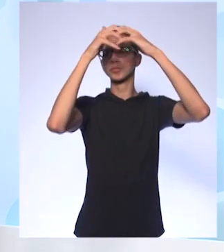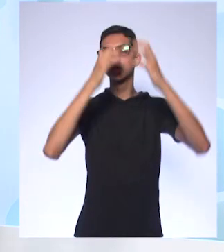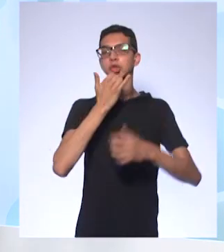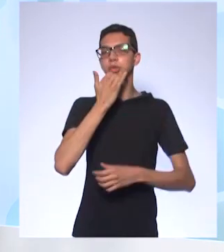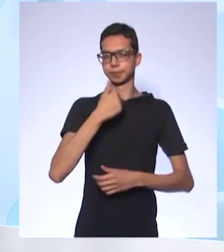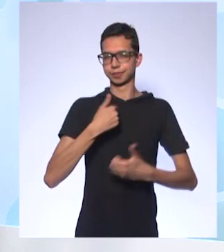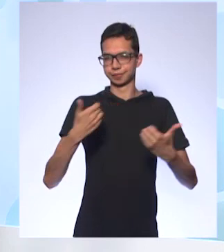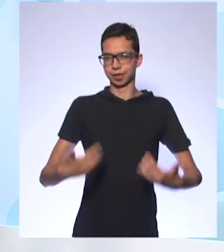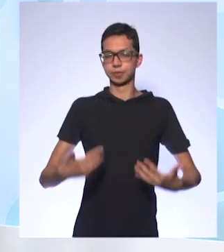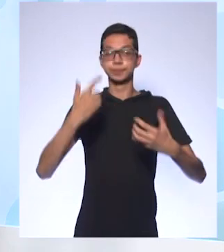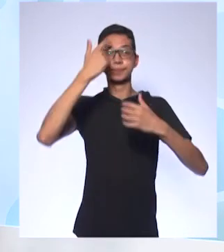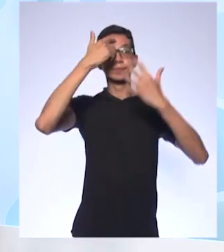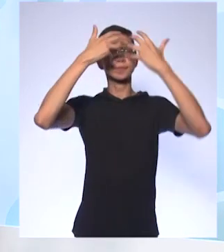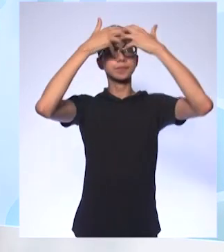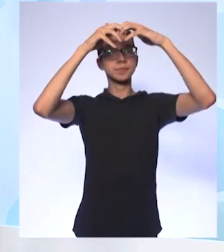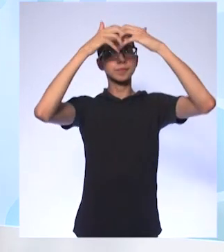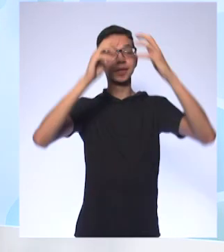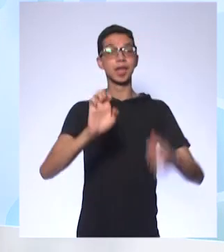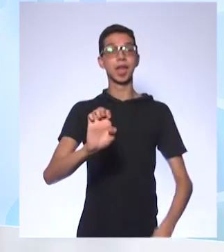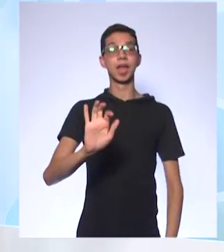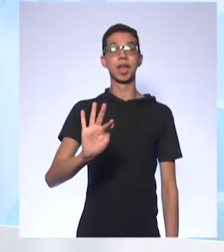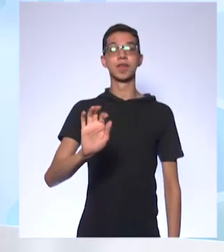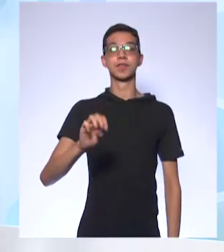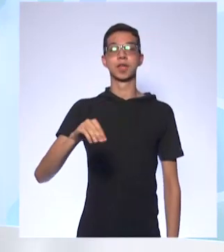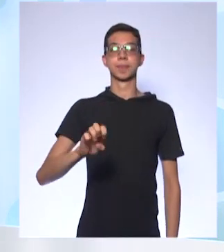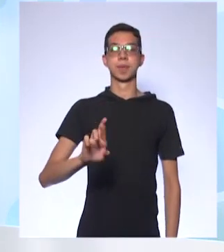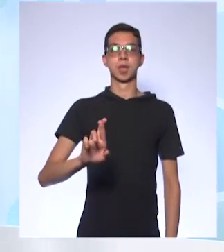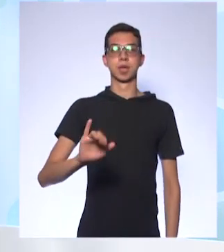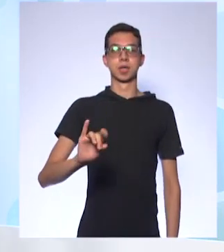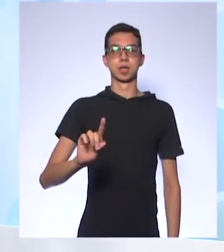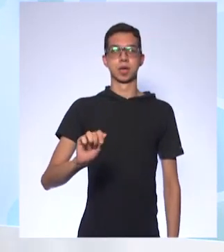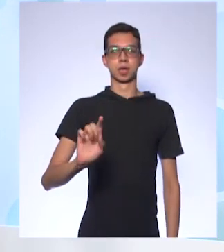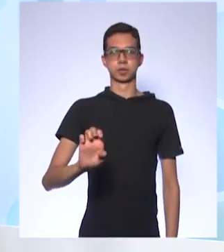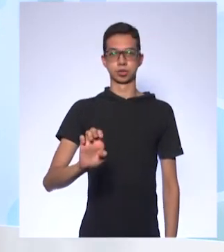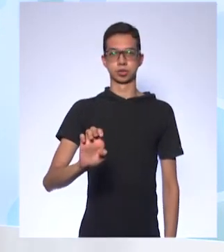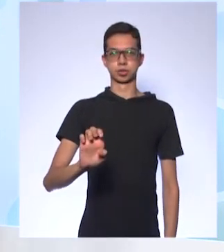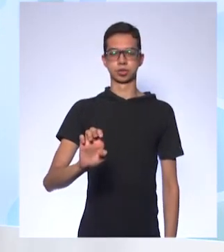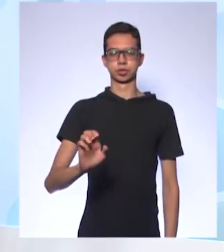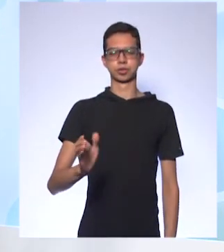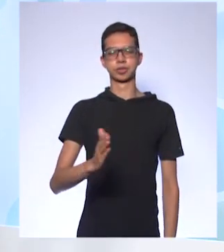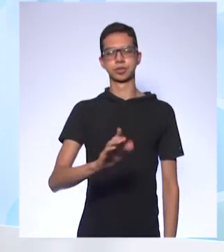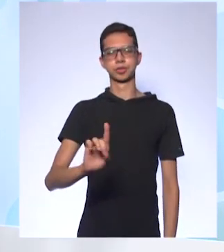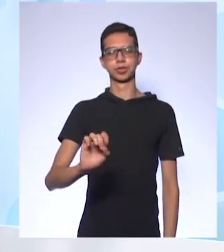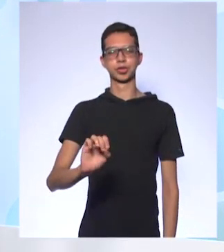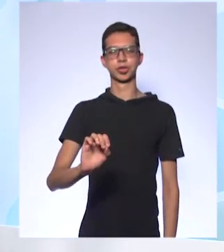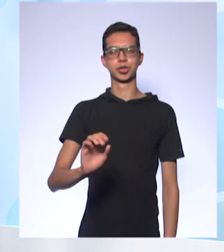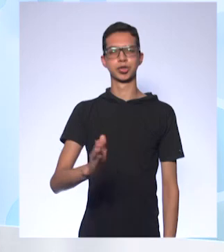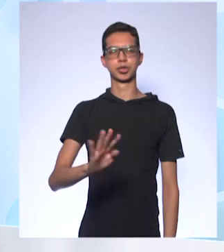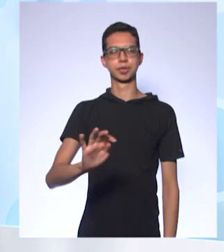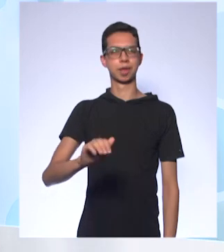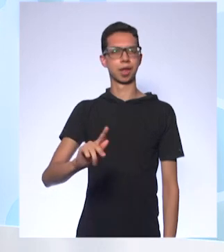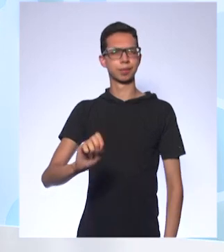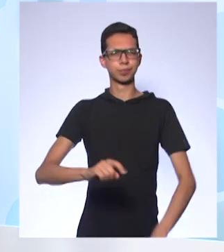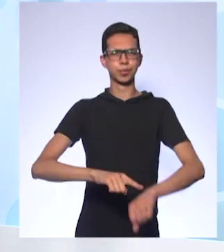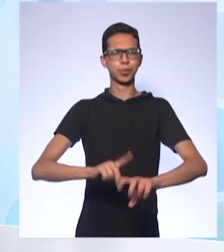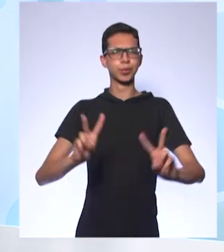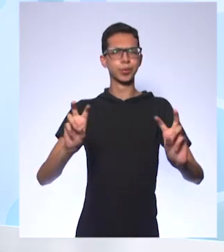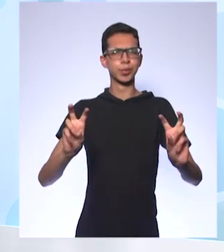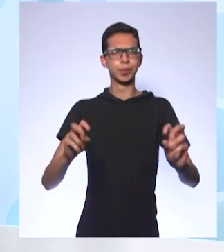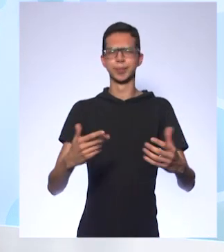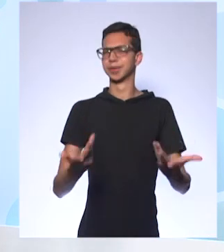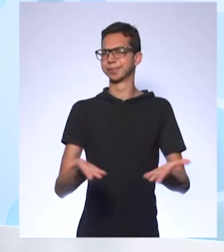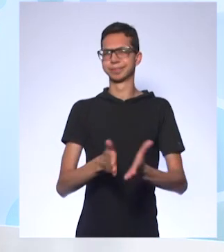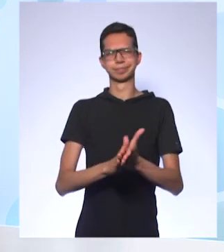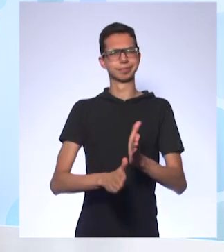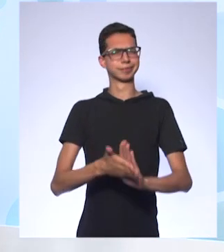pensar sobre a efemeridade do tempo, né? Não, nada a ver isso daí, né? Criticando